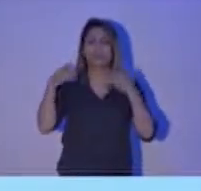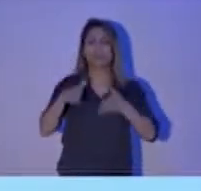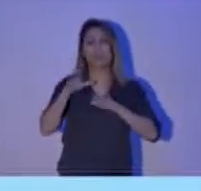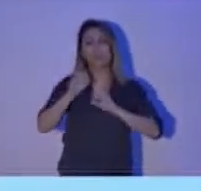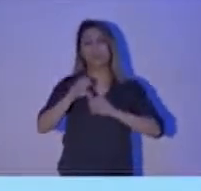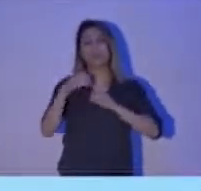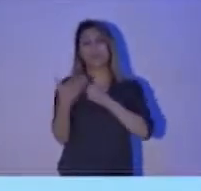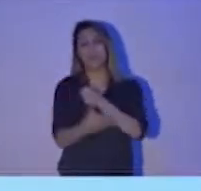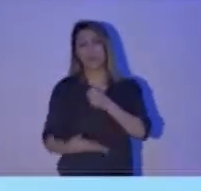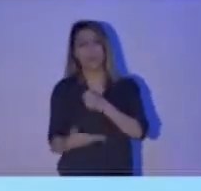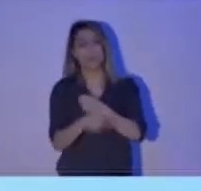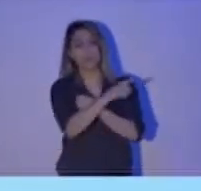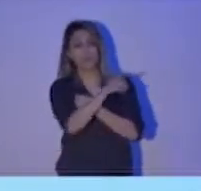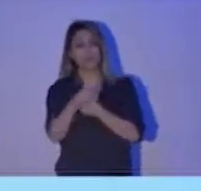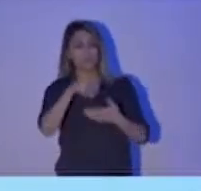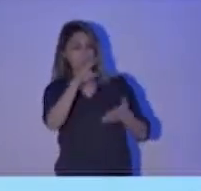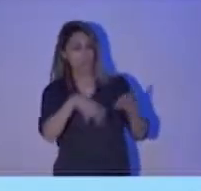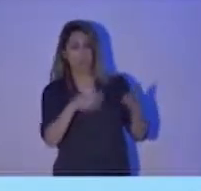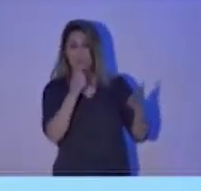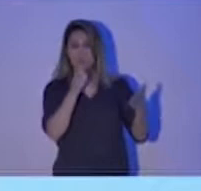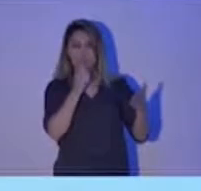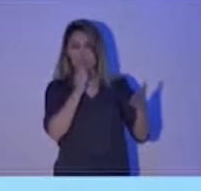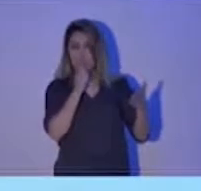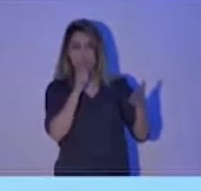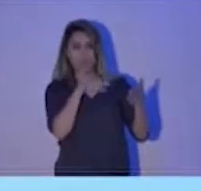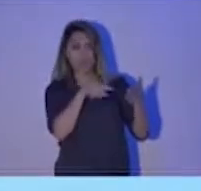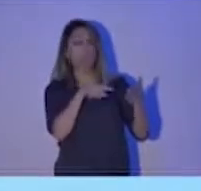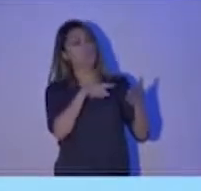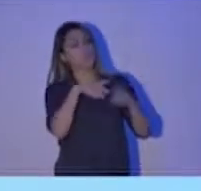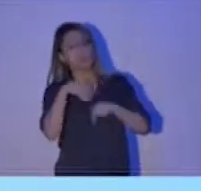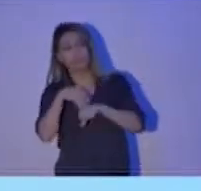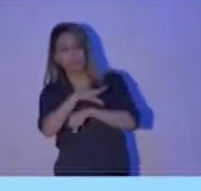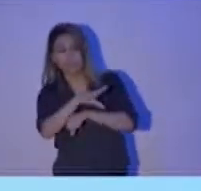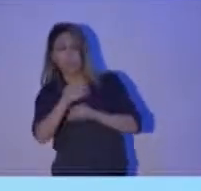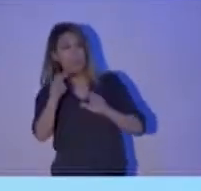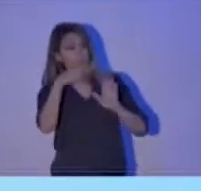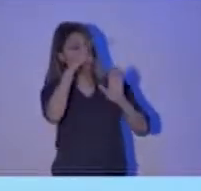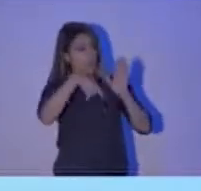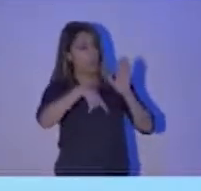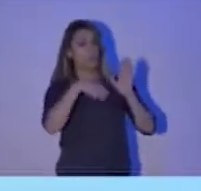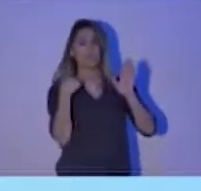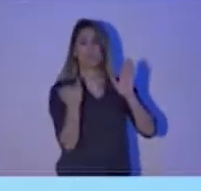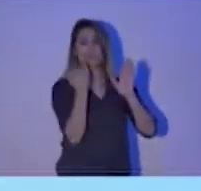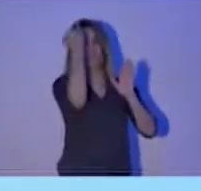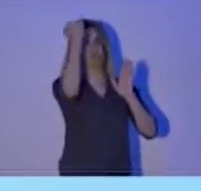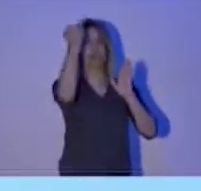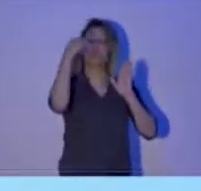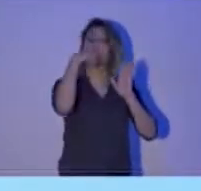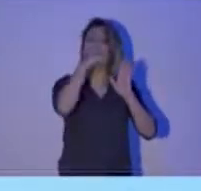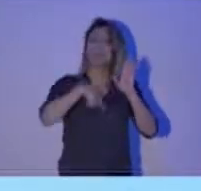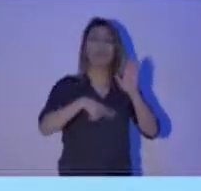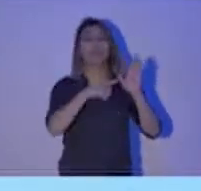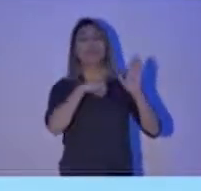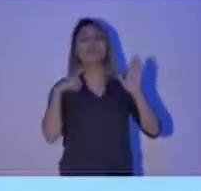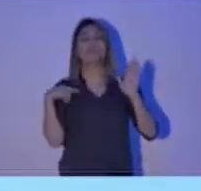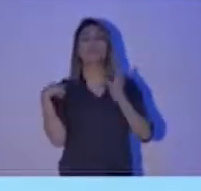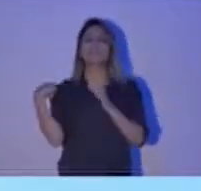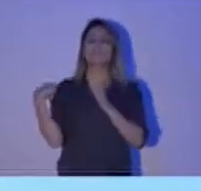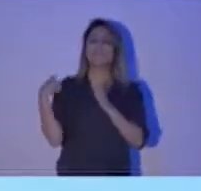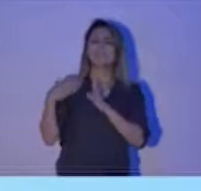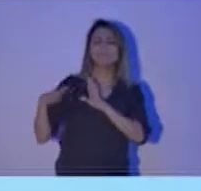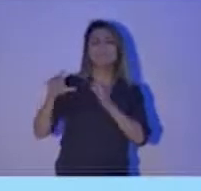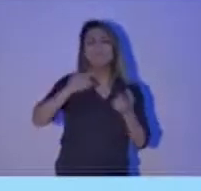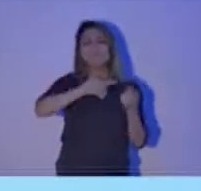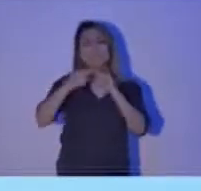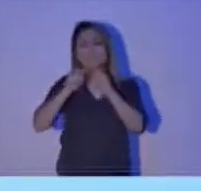esses documentos, eu recomendo muito que leiam, são muito interessantes, e eu acho que eles trazem um consenso muito grande, tem